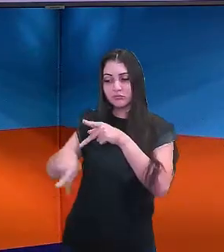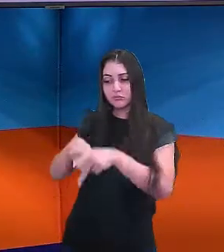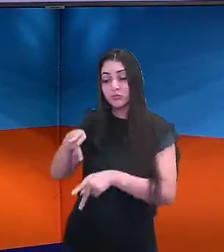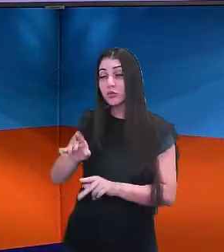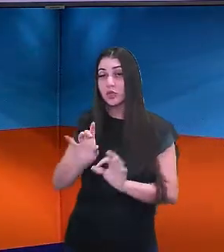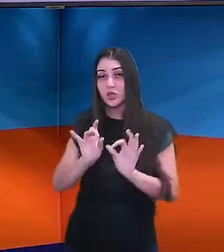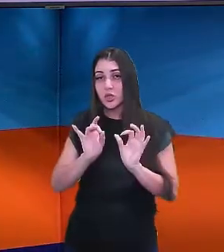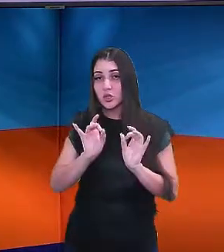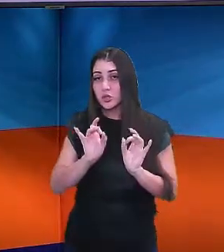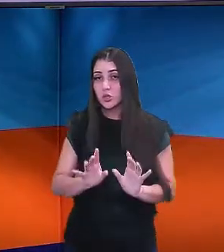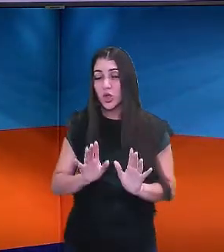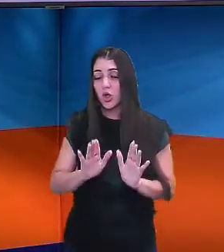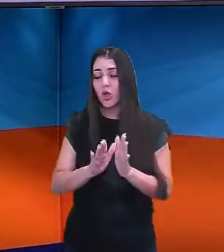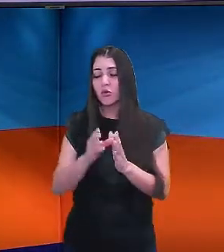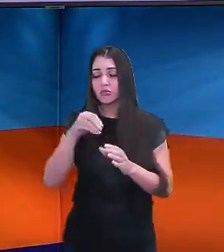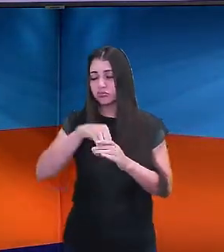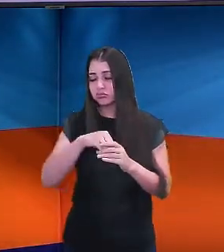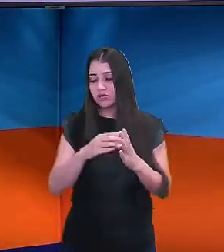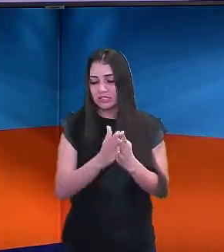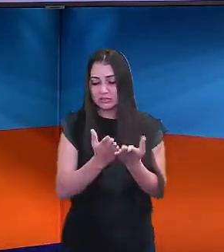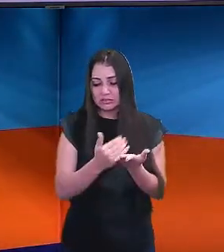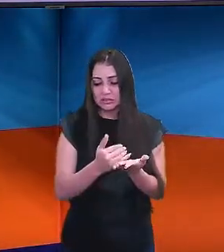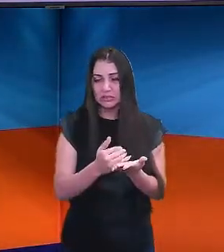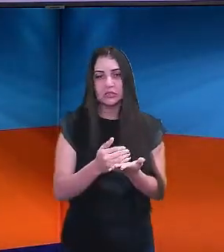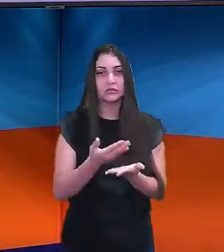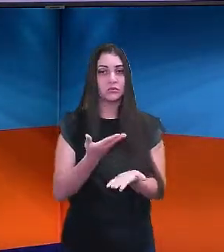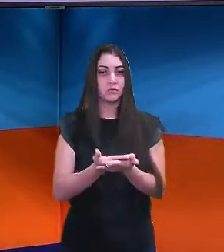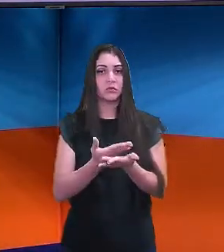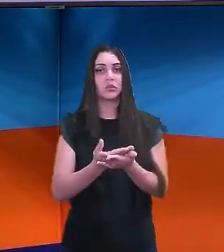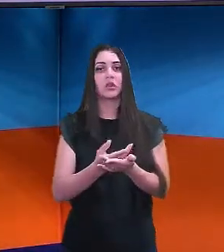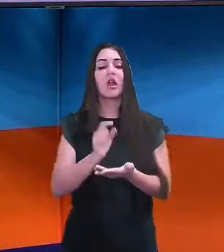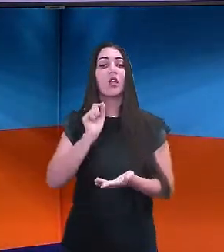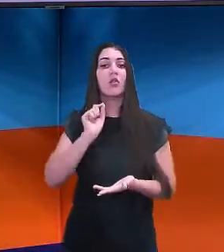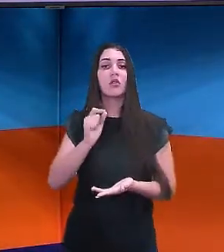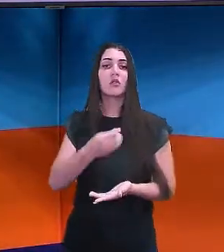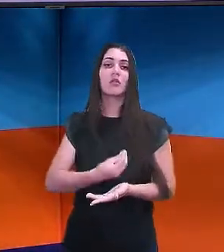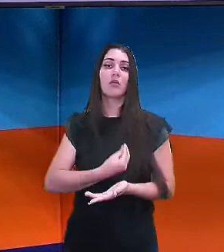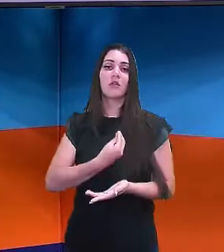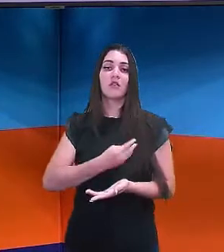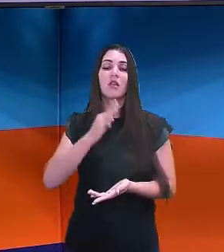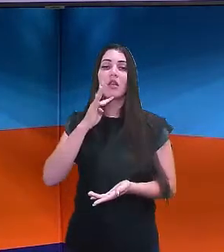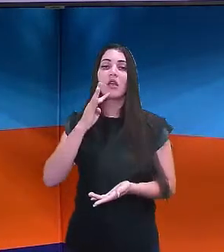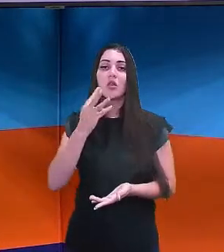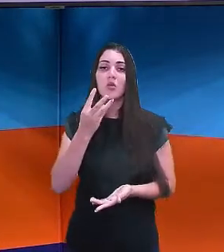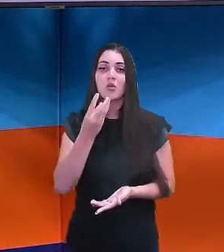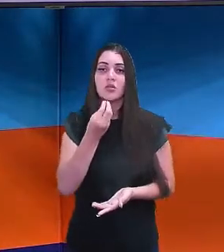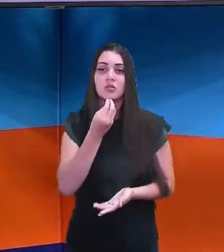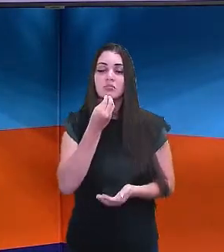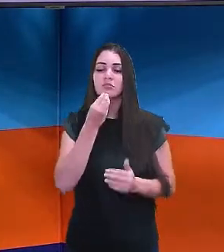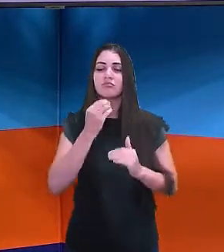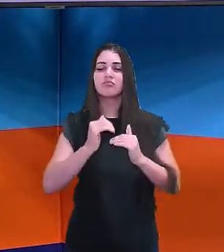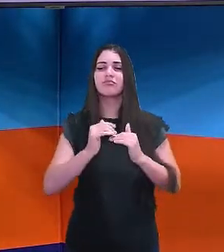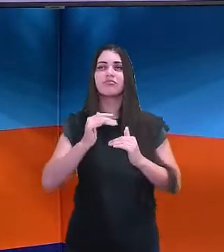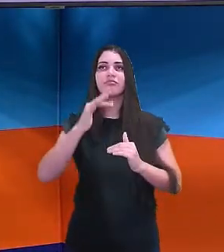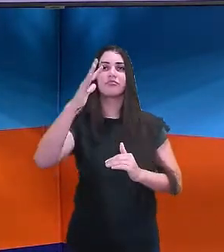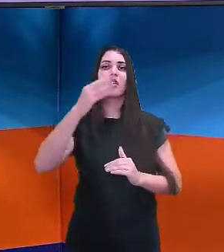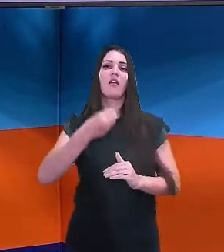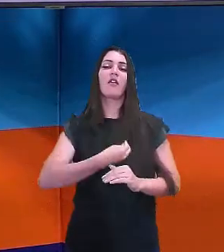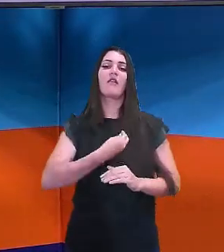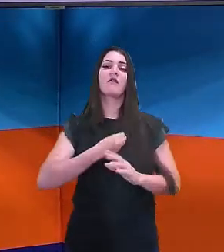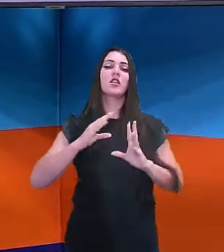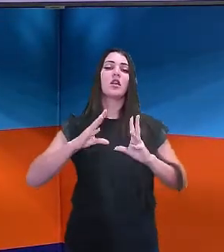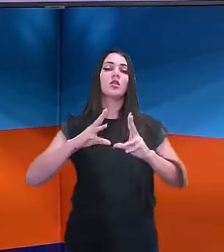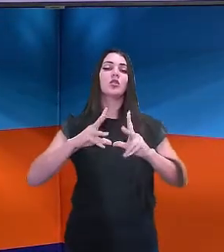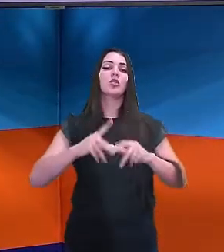é só para os cadernos, para os estudos, é para a vida, é conhecimento para o resto da sua vida. Tá